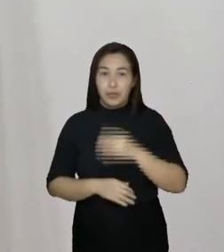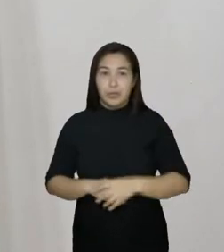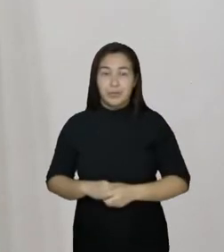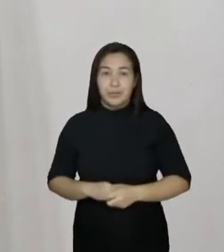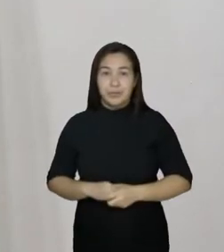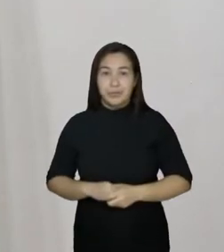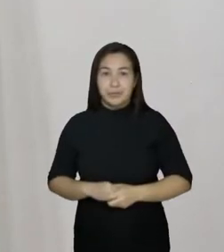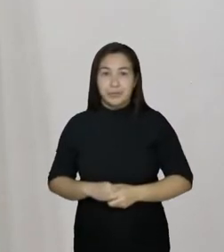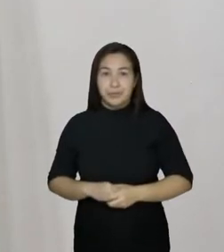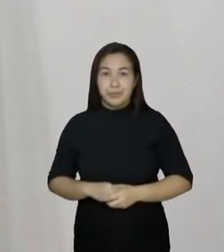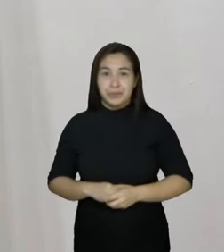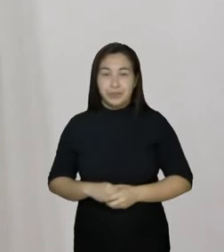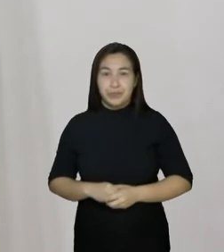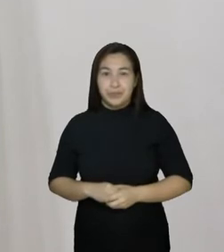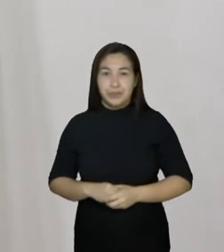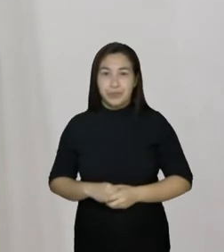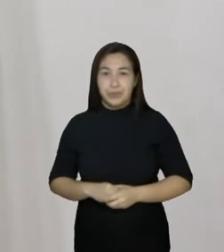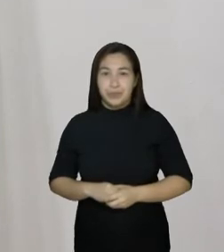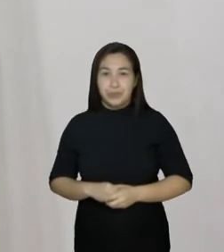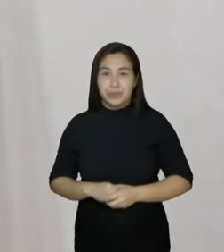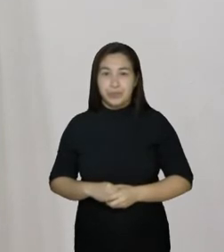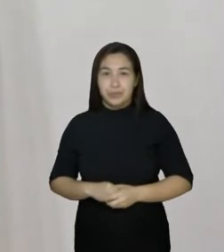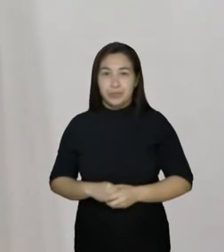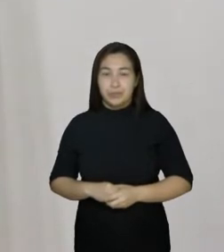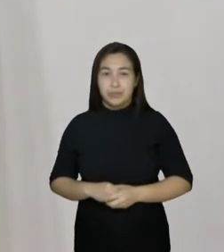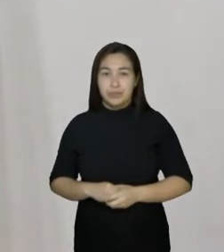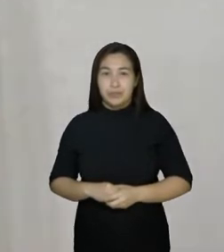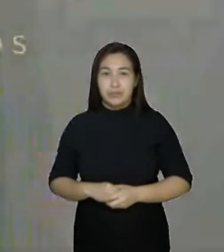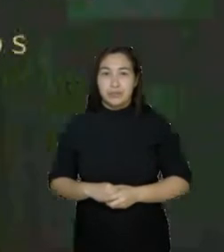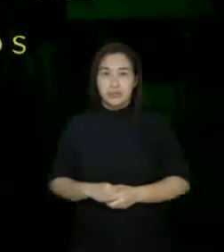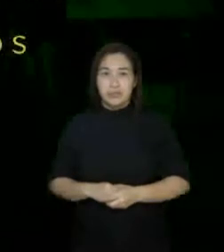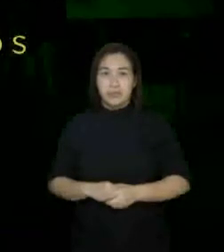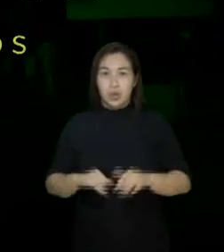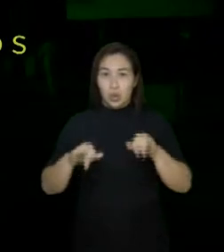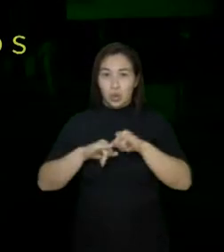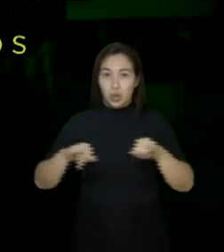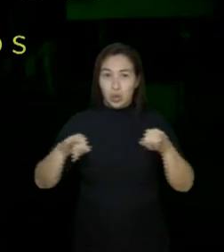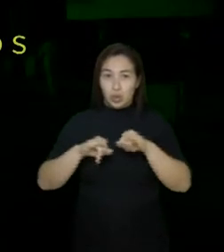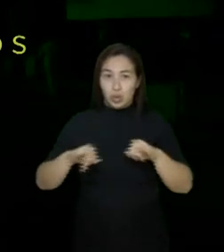lá. Foi assim que a imprensa catarinense noticiou.